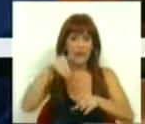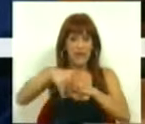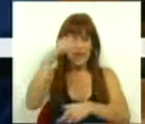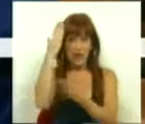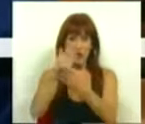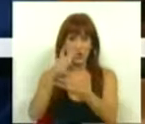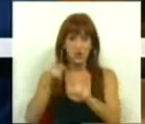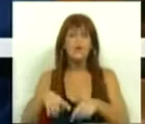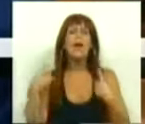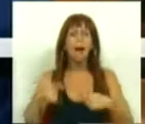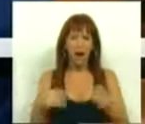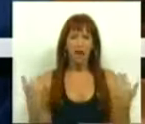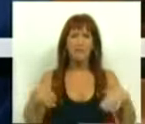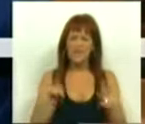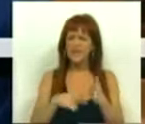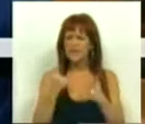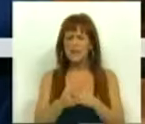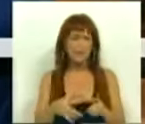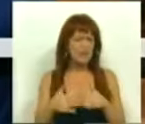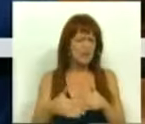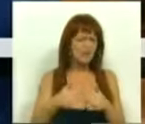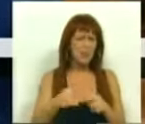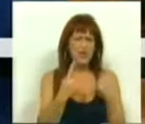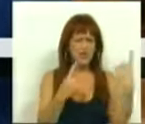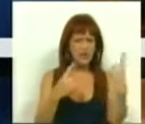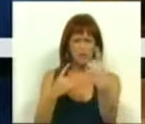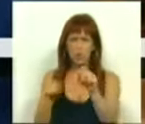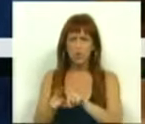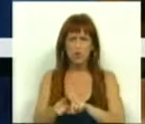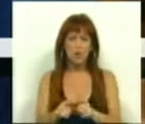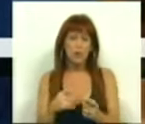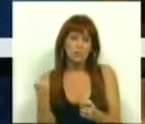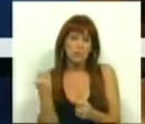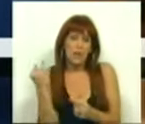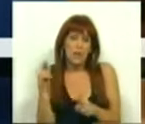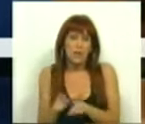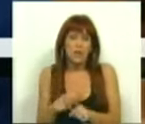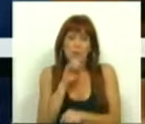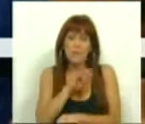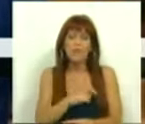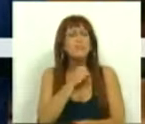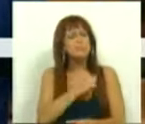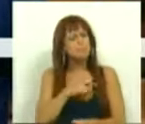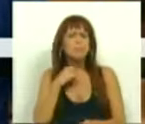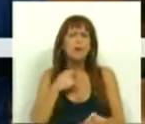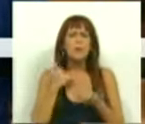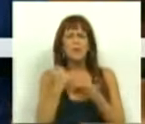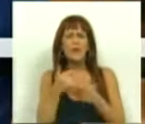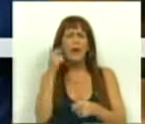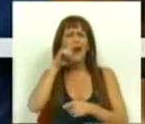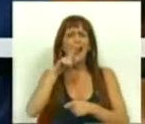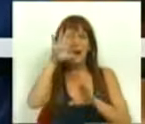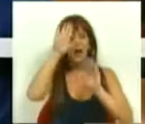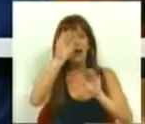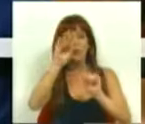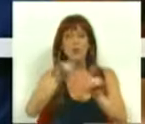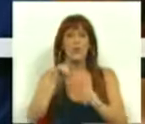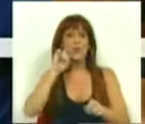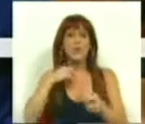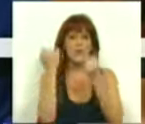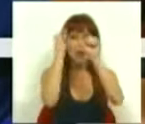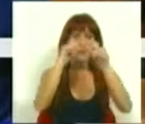escola. Existe, contudo, sempre uma margem individual, grupal ou institucional, perfeitamente legítima, que sustenta que em educação